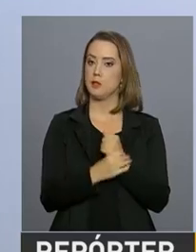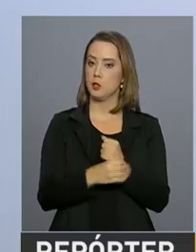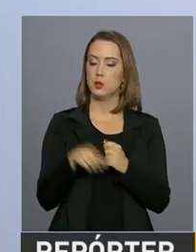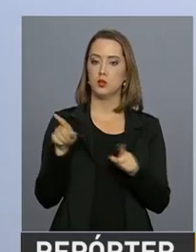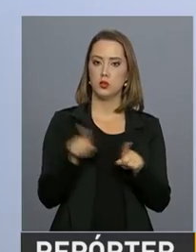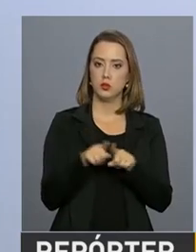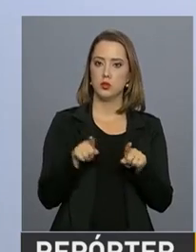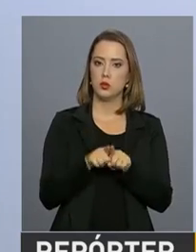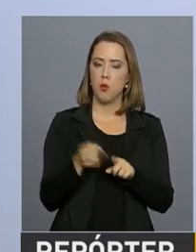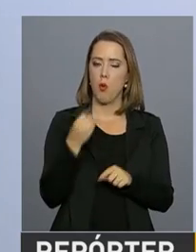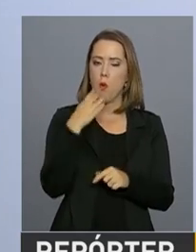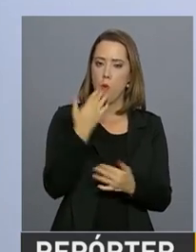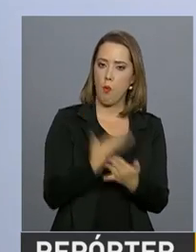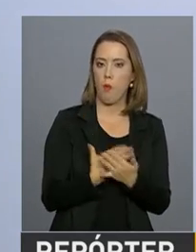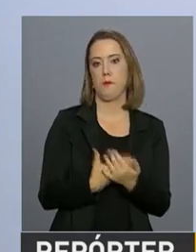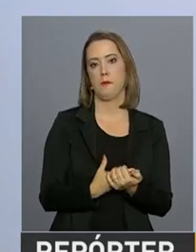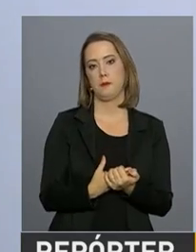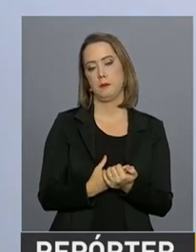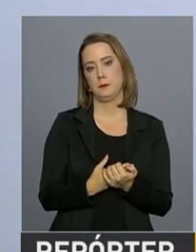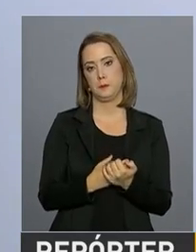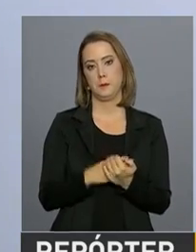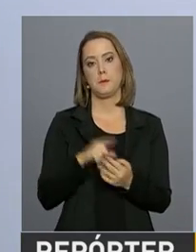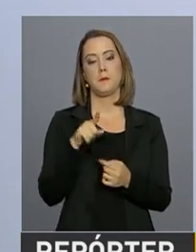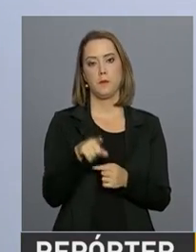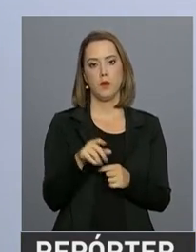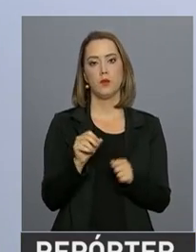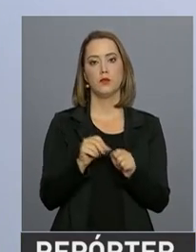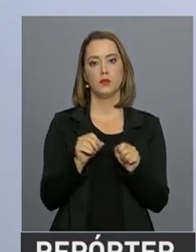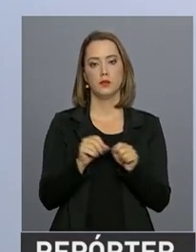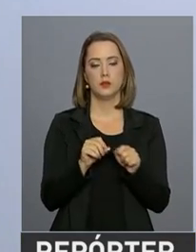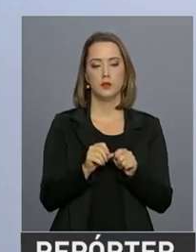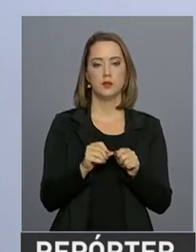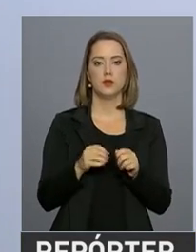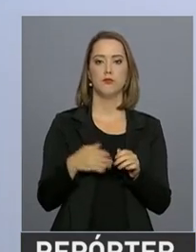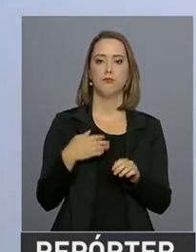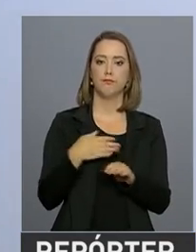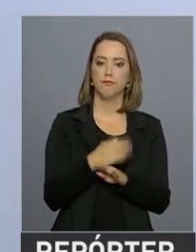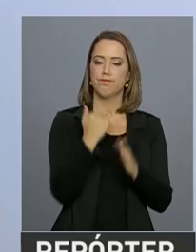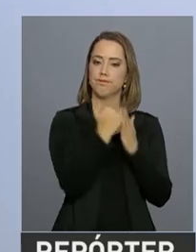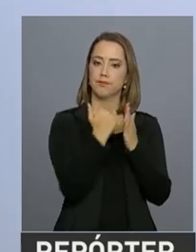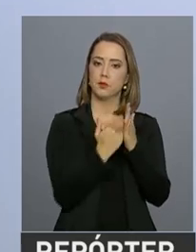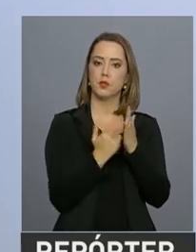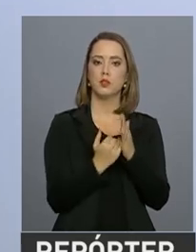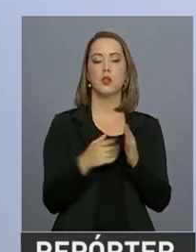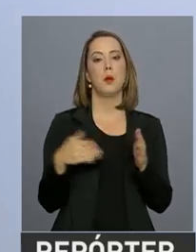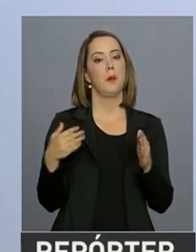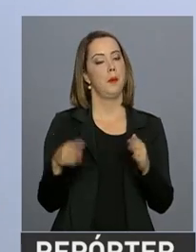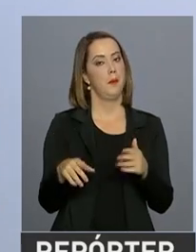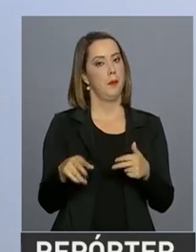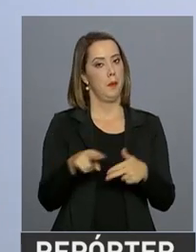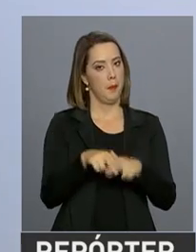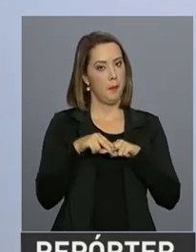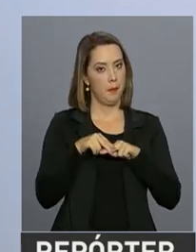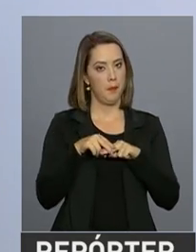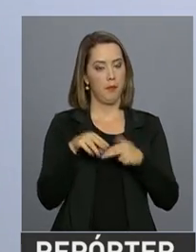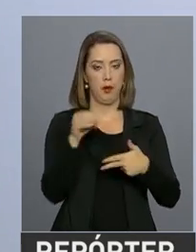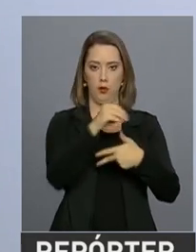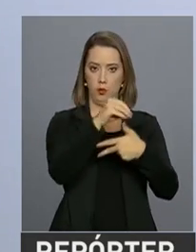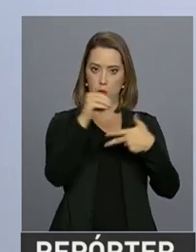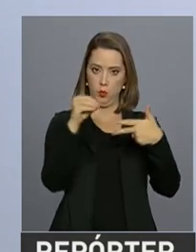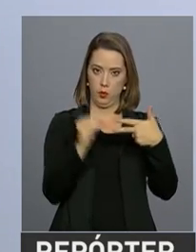a qualidade de ensino e da Educação de quem participa do programa através do Enem quando nós